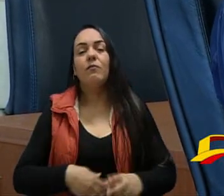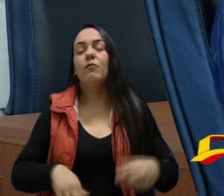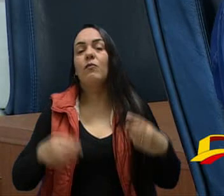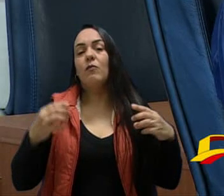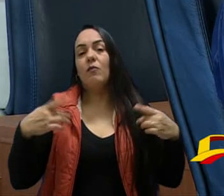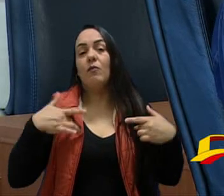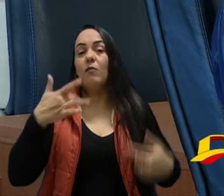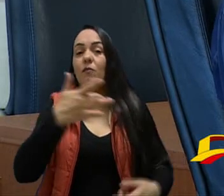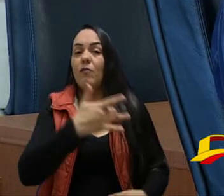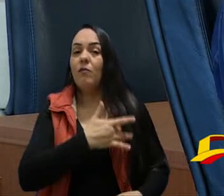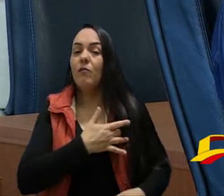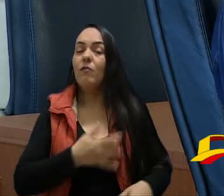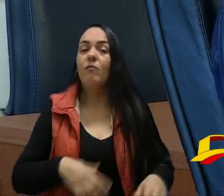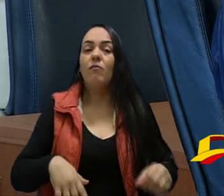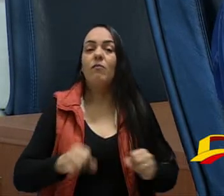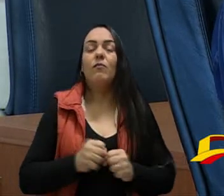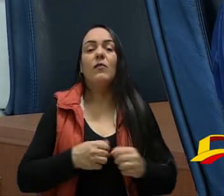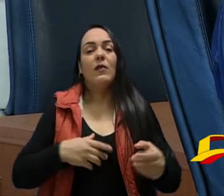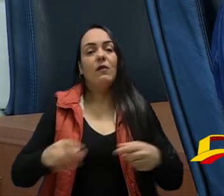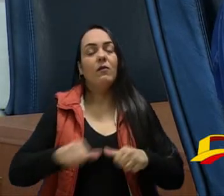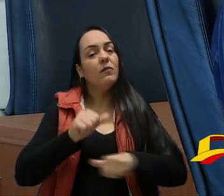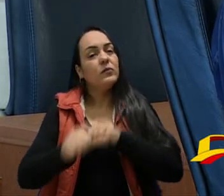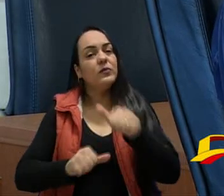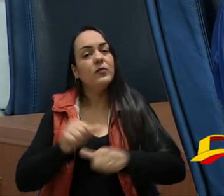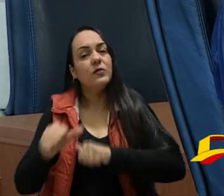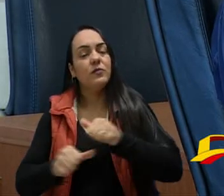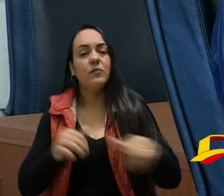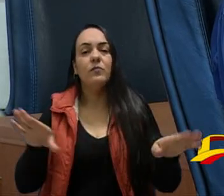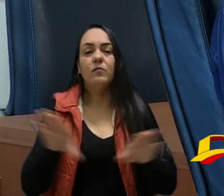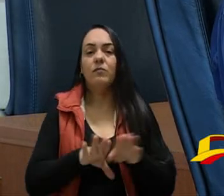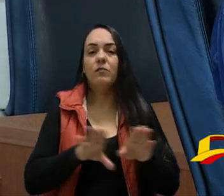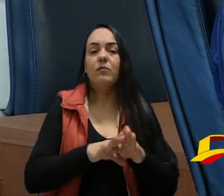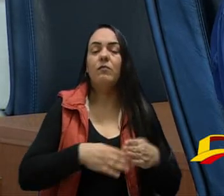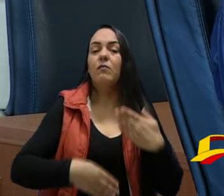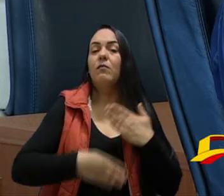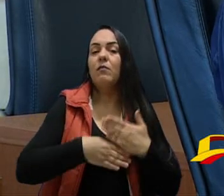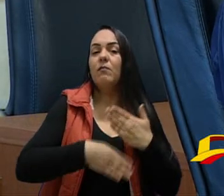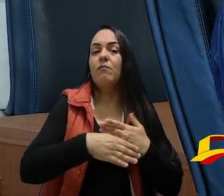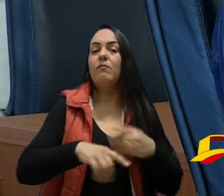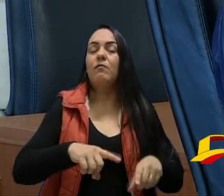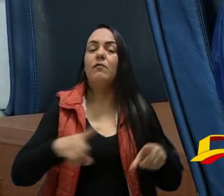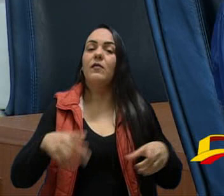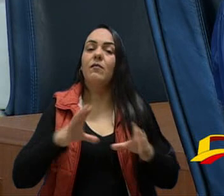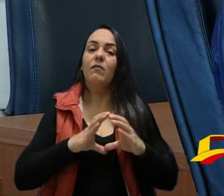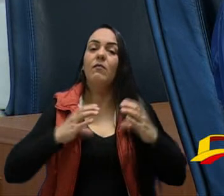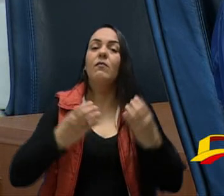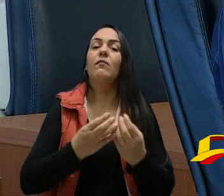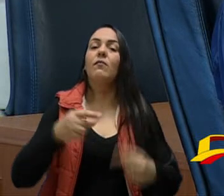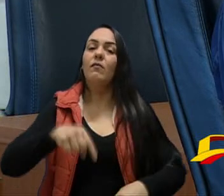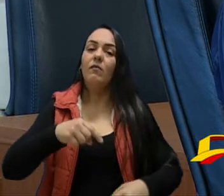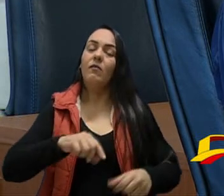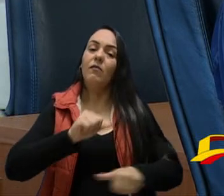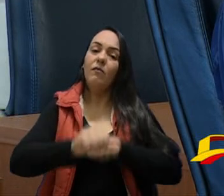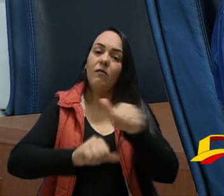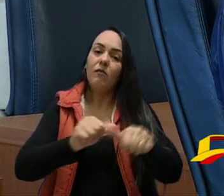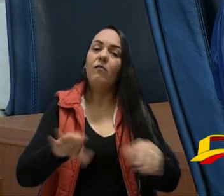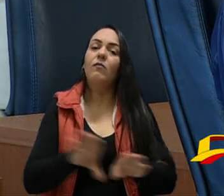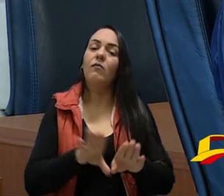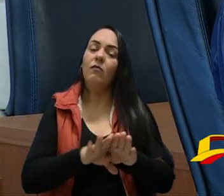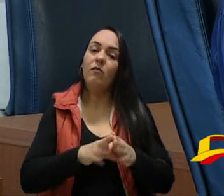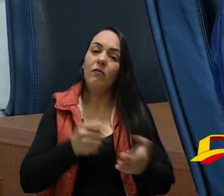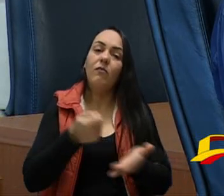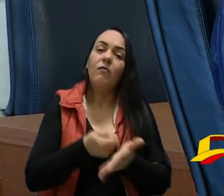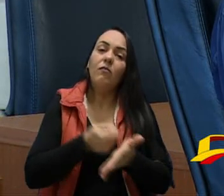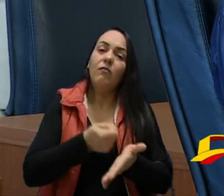tudo essa movimentação que teve inclusive aqui de mesa da câmara foram direcionados mas é bom saber que